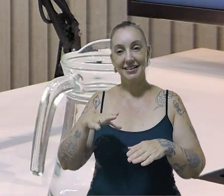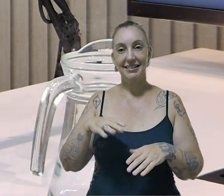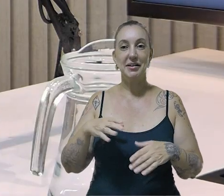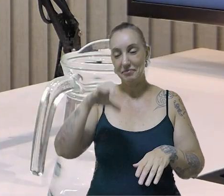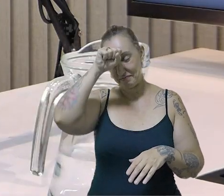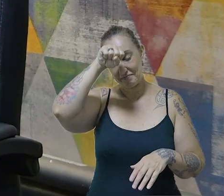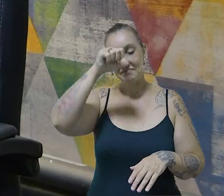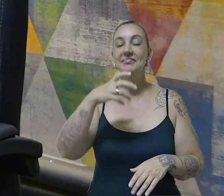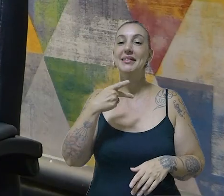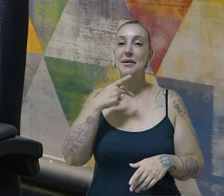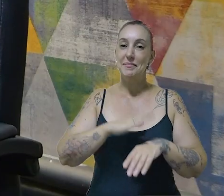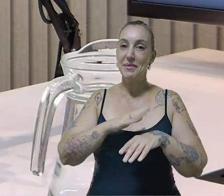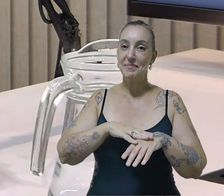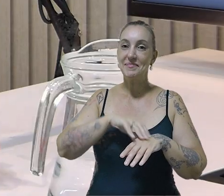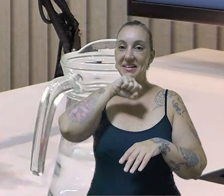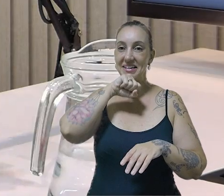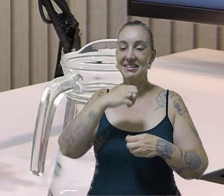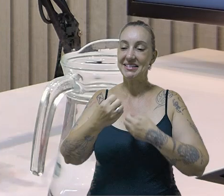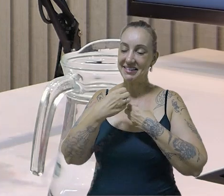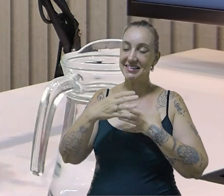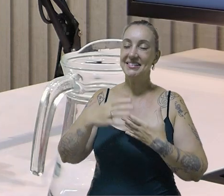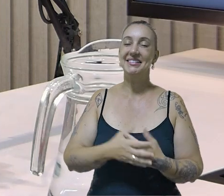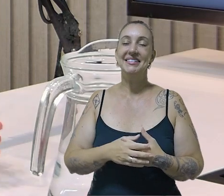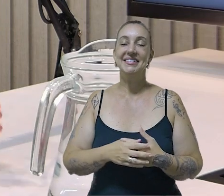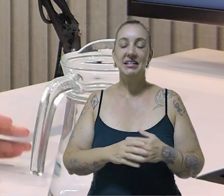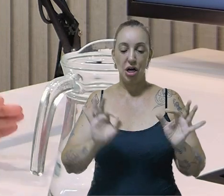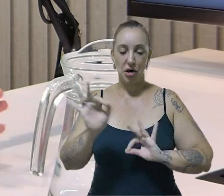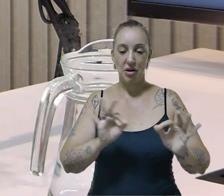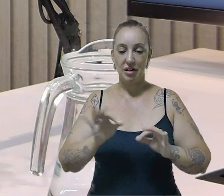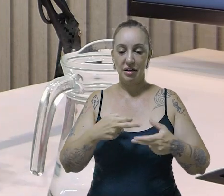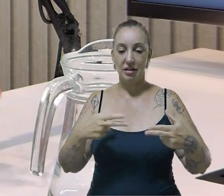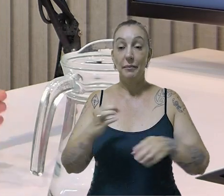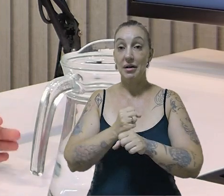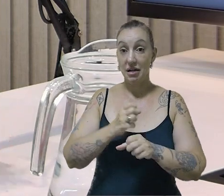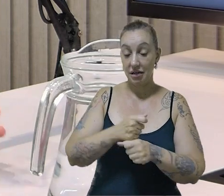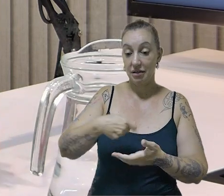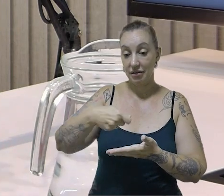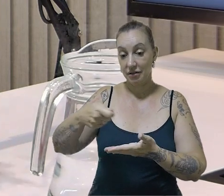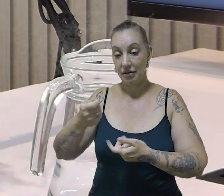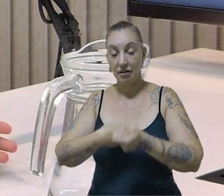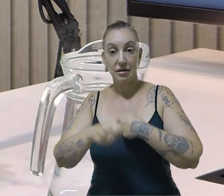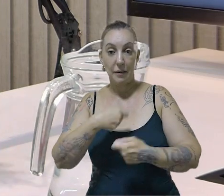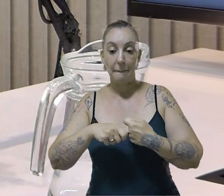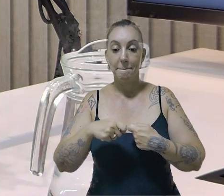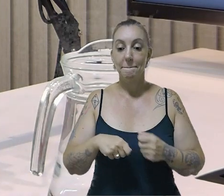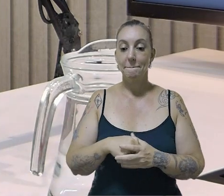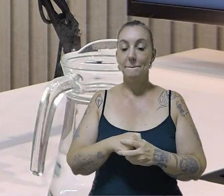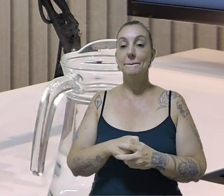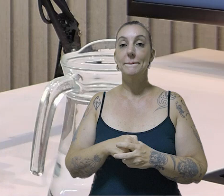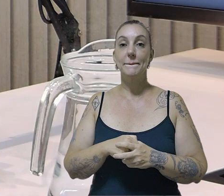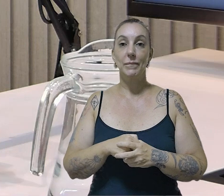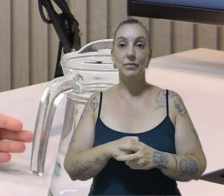aprender né aí e fiz o borderon super organizado lá organizei a coisa da bilheteria e ficava administrando a bilheteria dessas